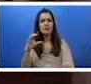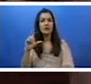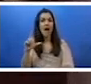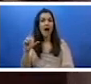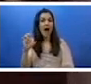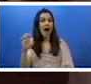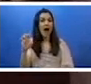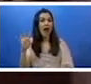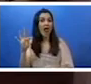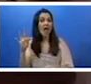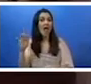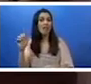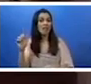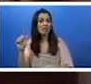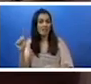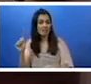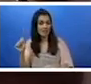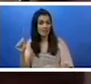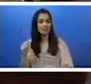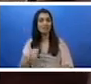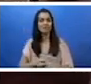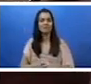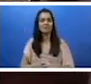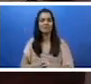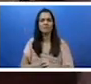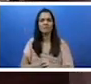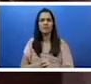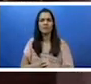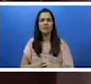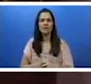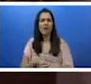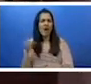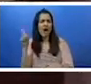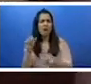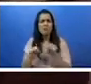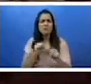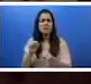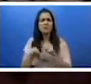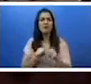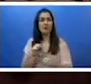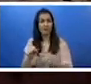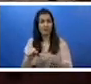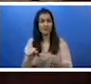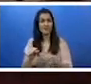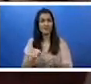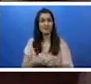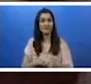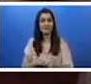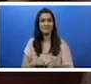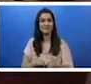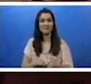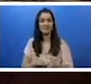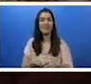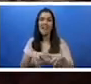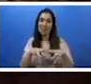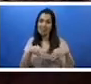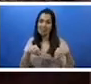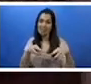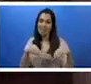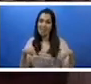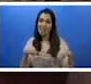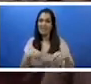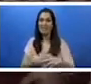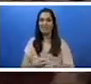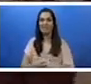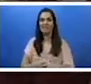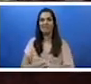A. Bicicleta. A bicicleta. A bicicleta é na terra. Ah, gente, tá